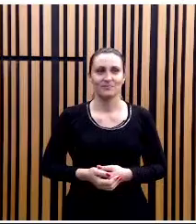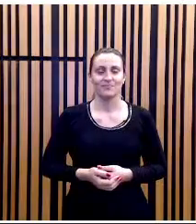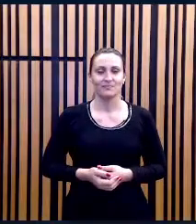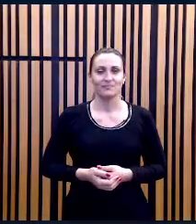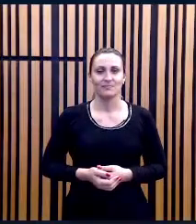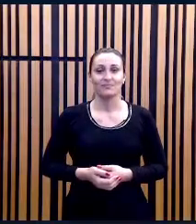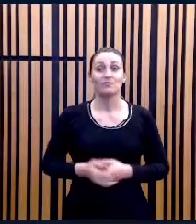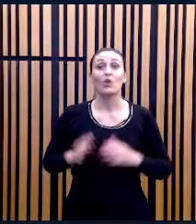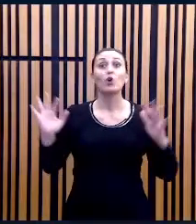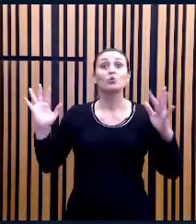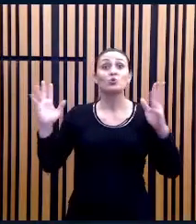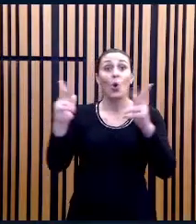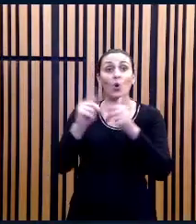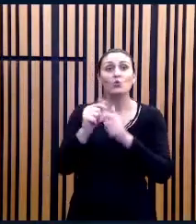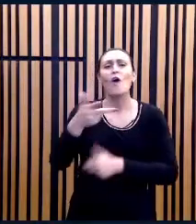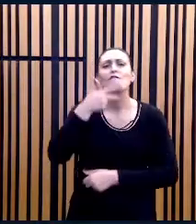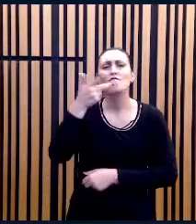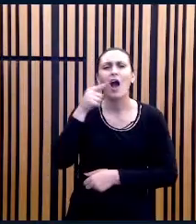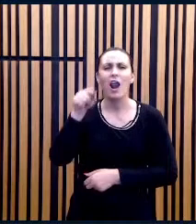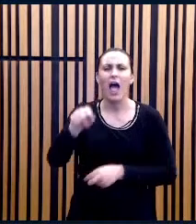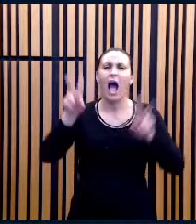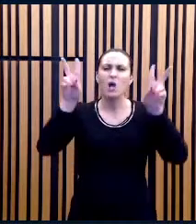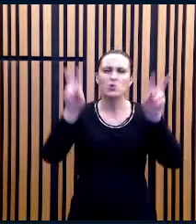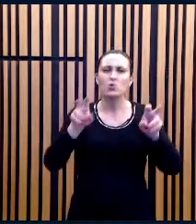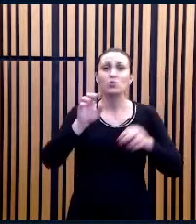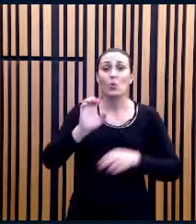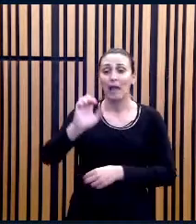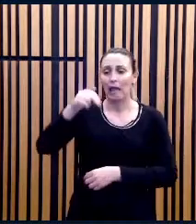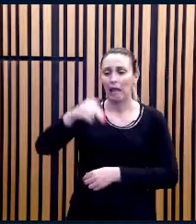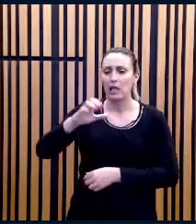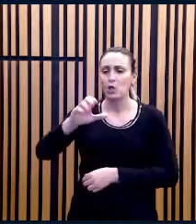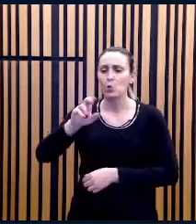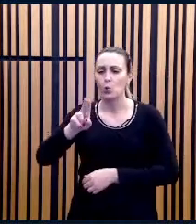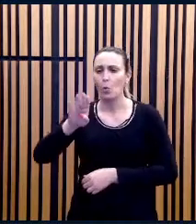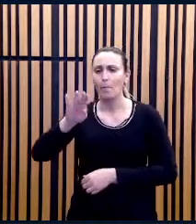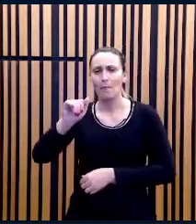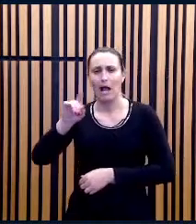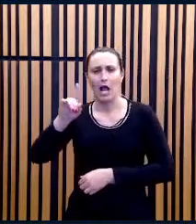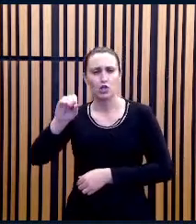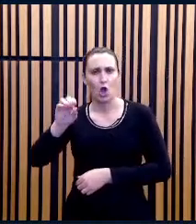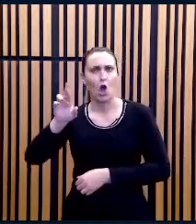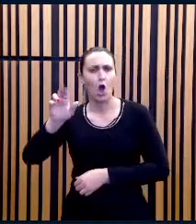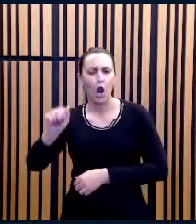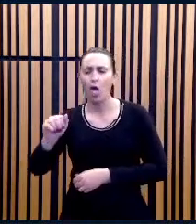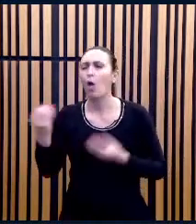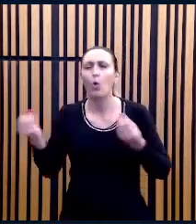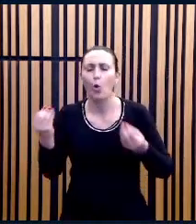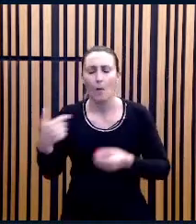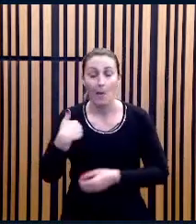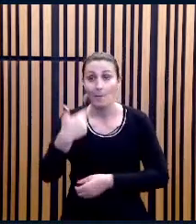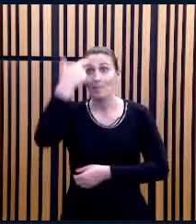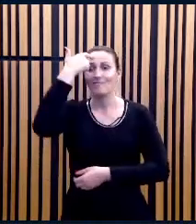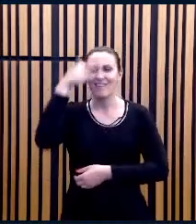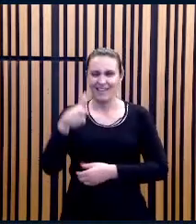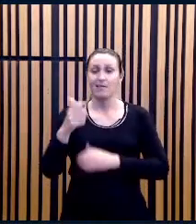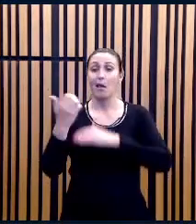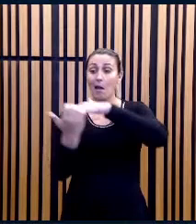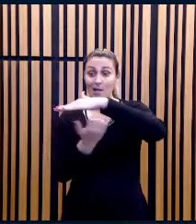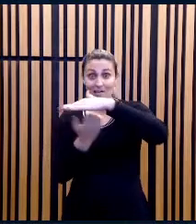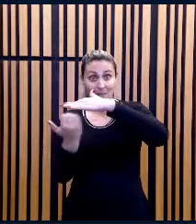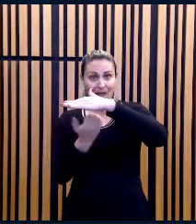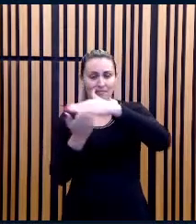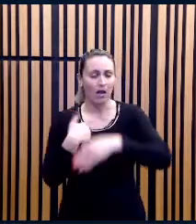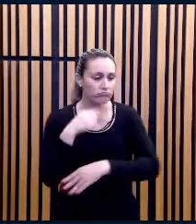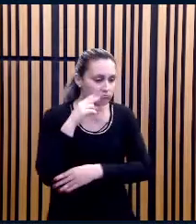Quando eu falava de incubadora, pessoal, eu tinha a nítida noção que a incubadora de empresas era uma incubadora